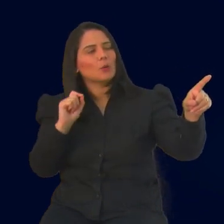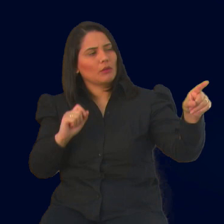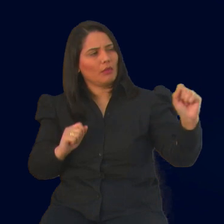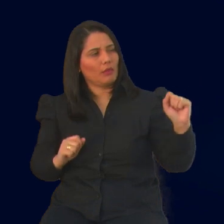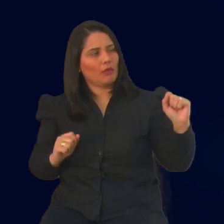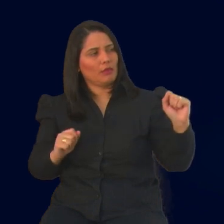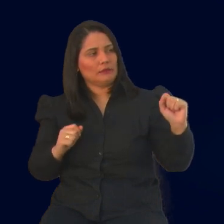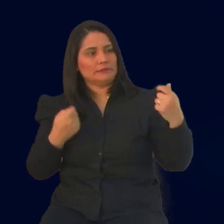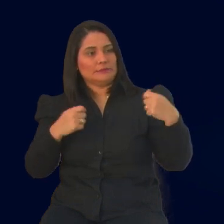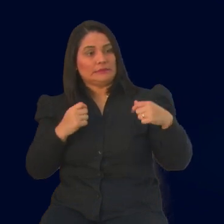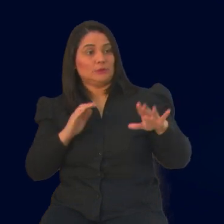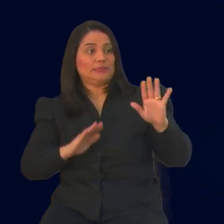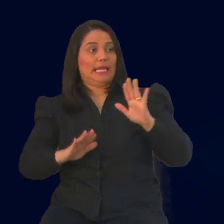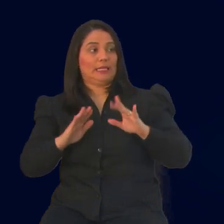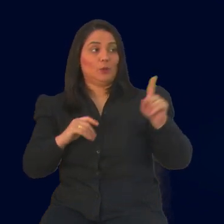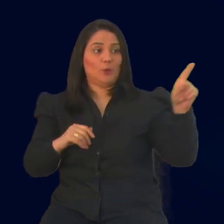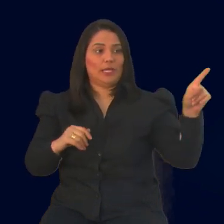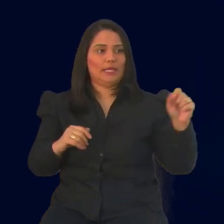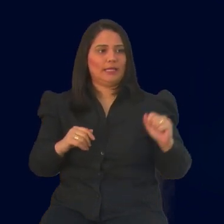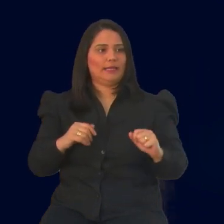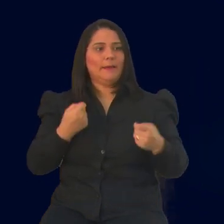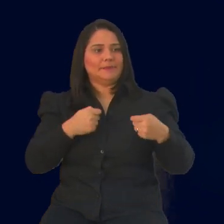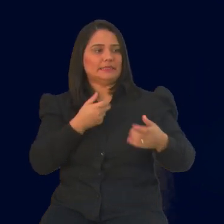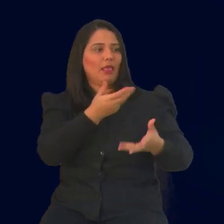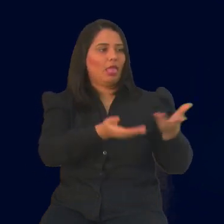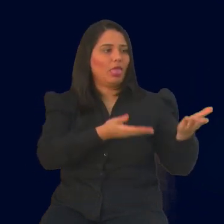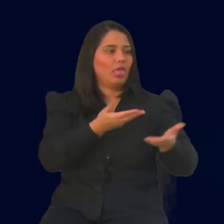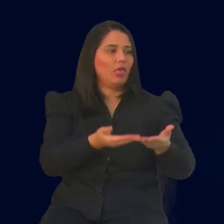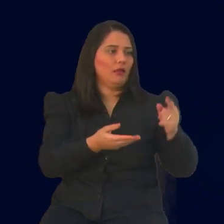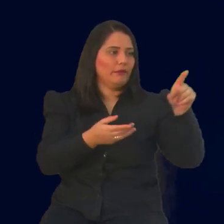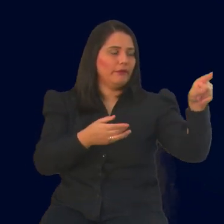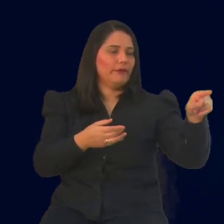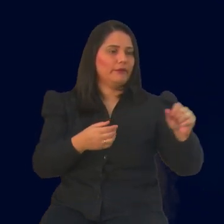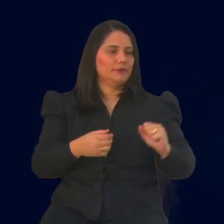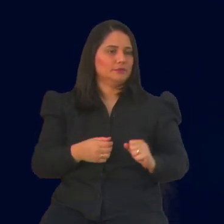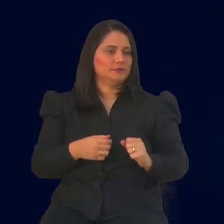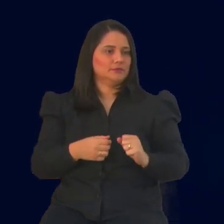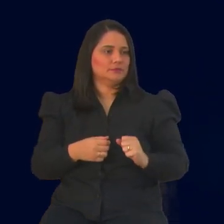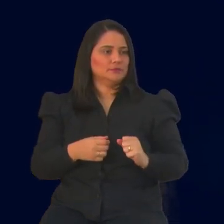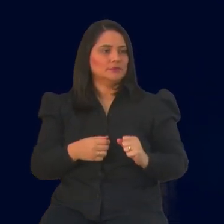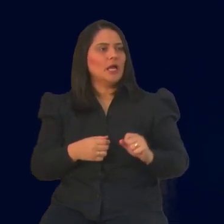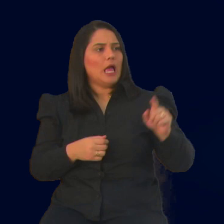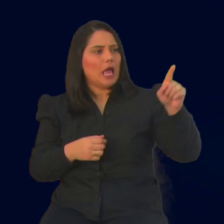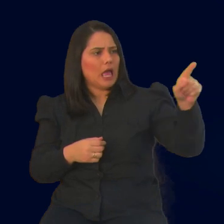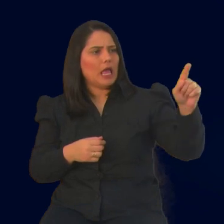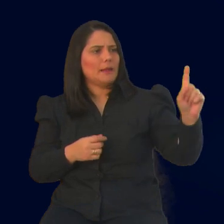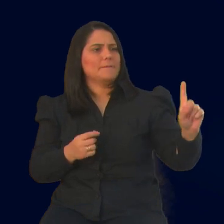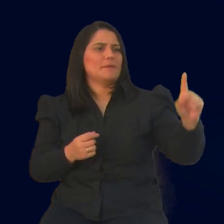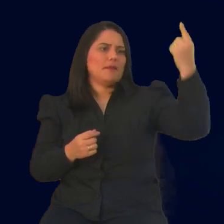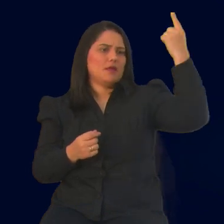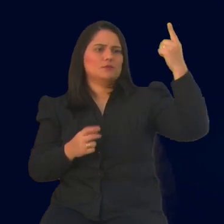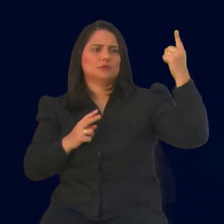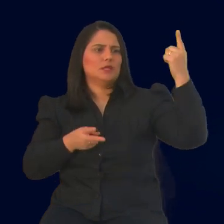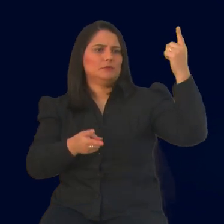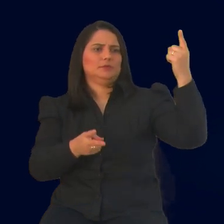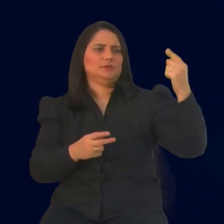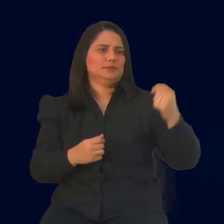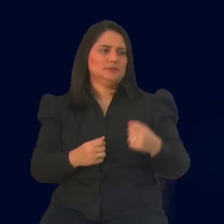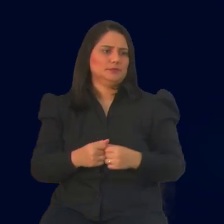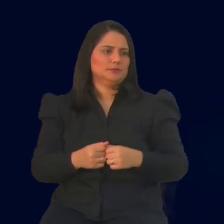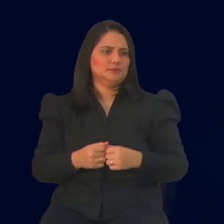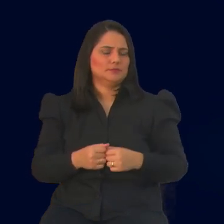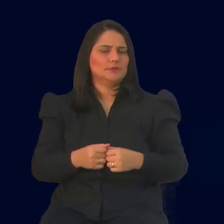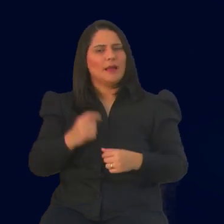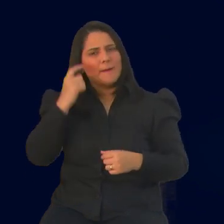É quando você quer sempre agradar os outros, ser aceita. Sempre é o outro em primeiro lugar. Você